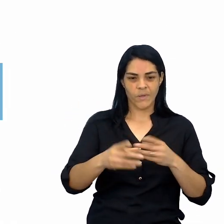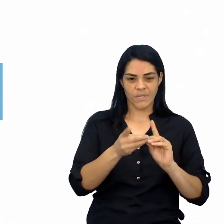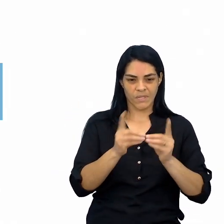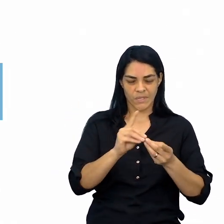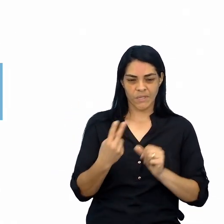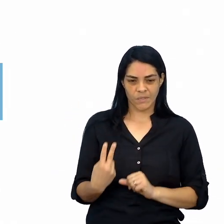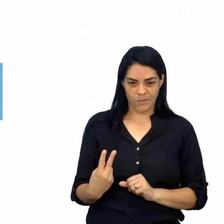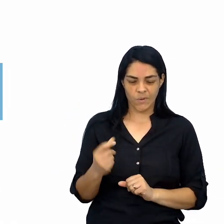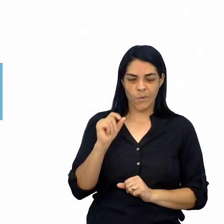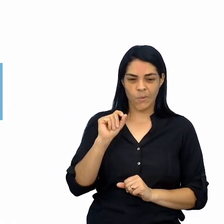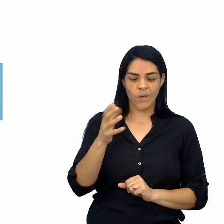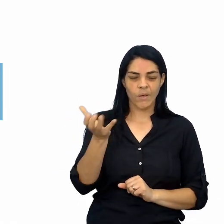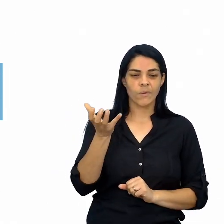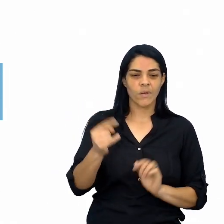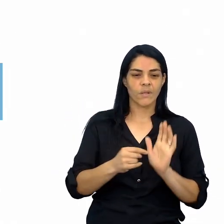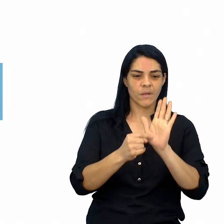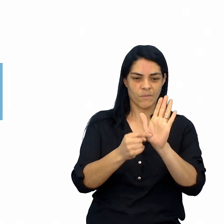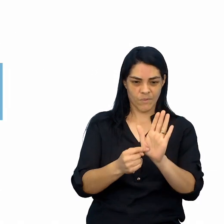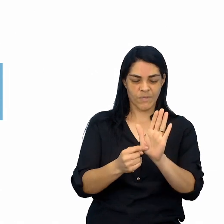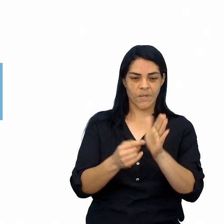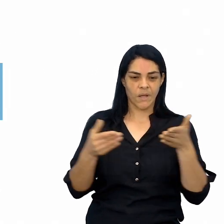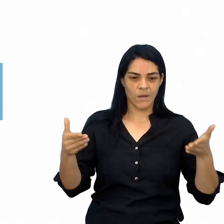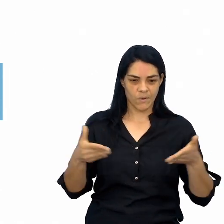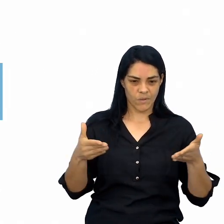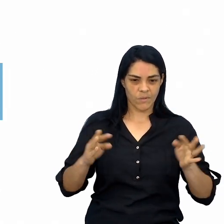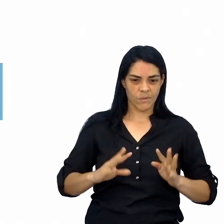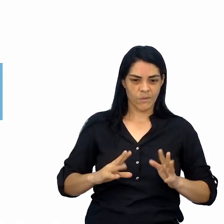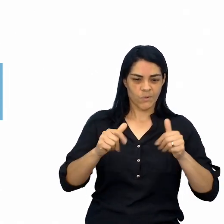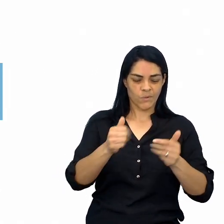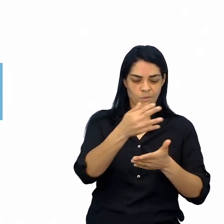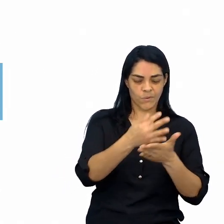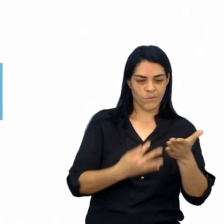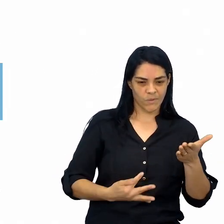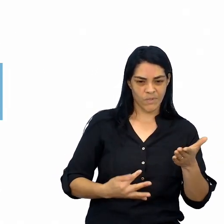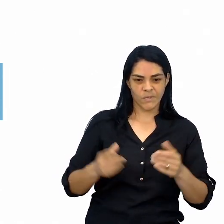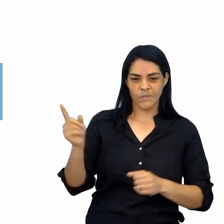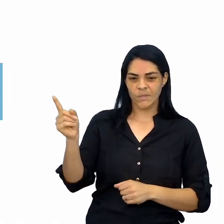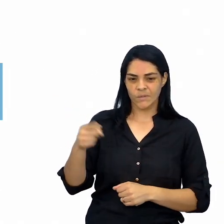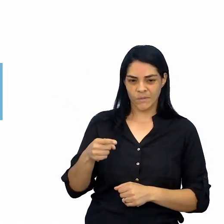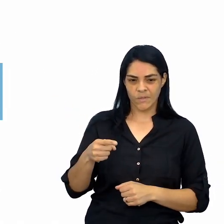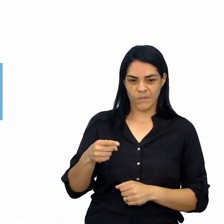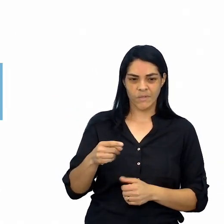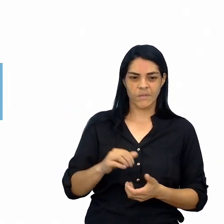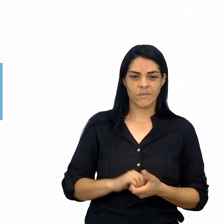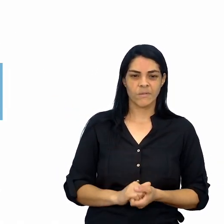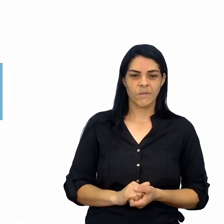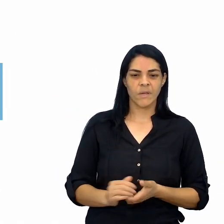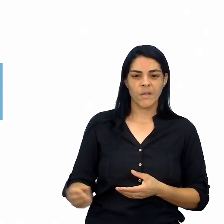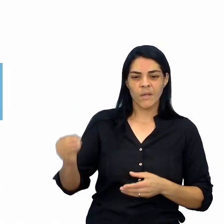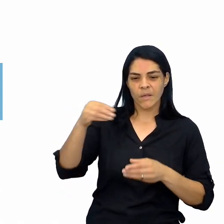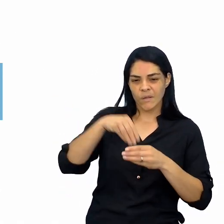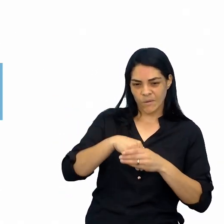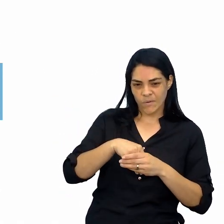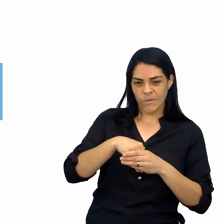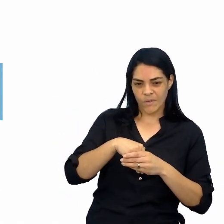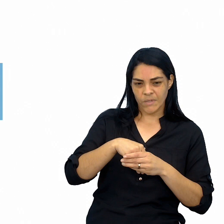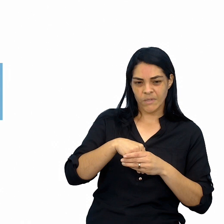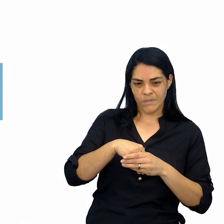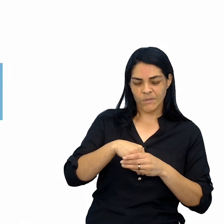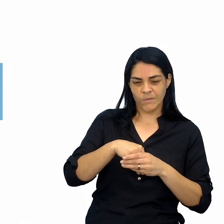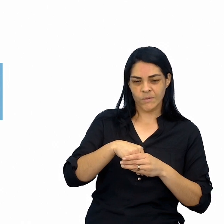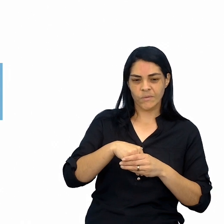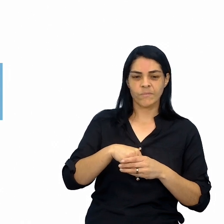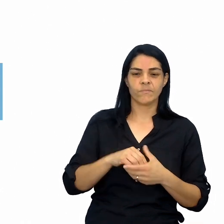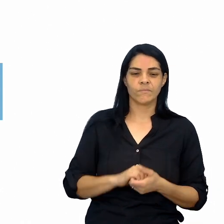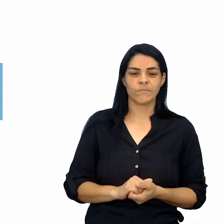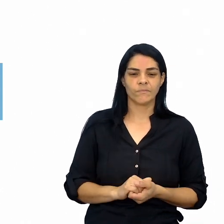queria destacar aqui hoje sobre eles? Todo texto é engendrado e circula